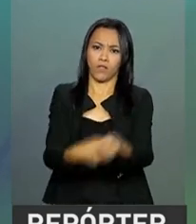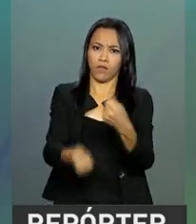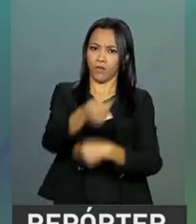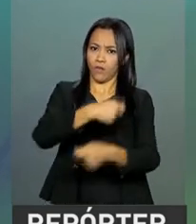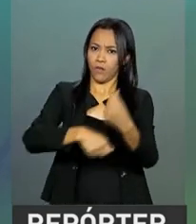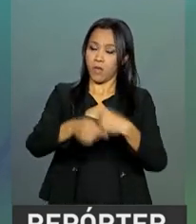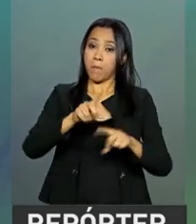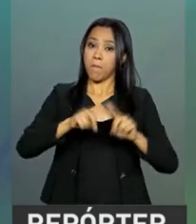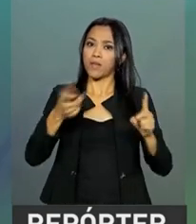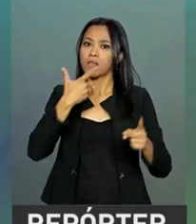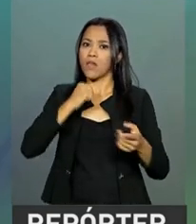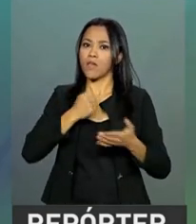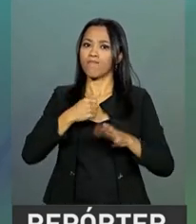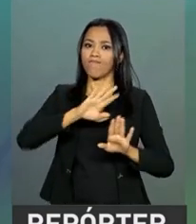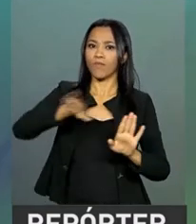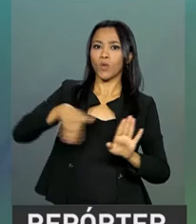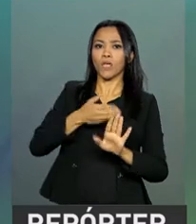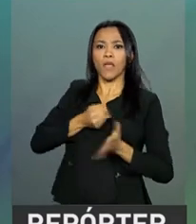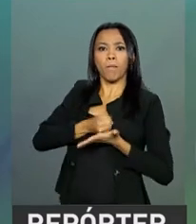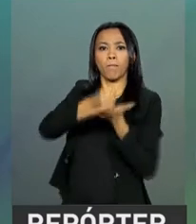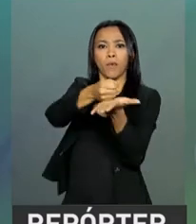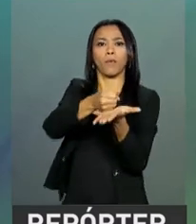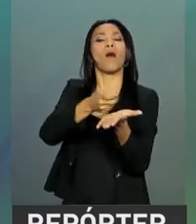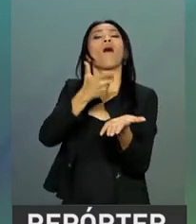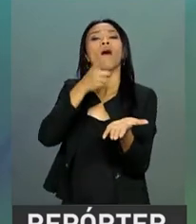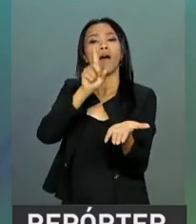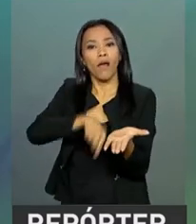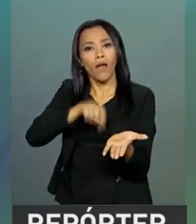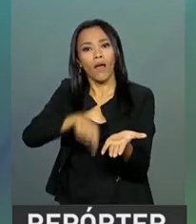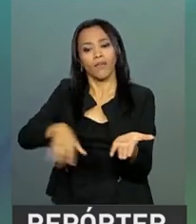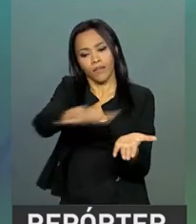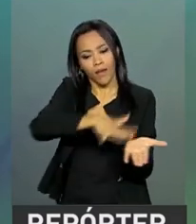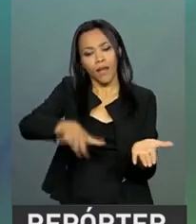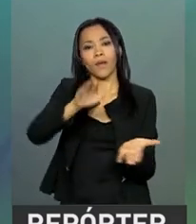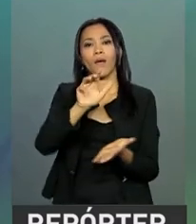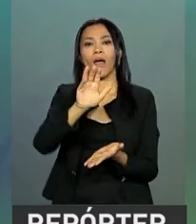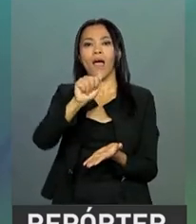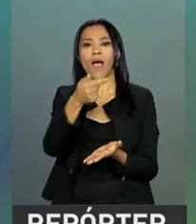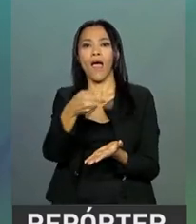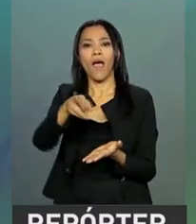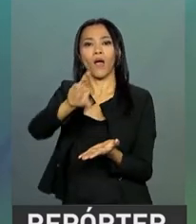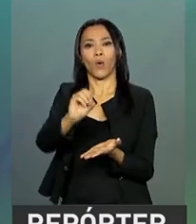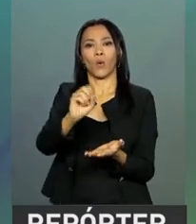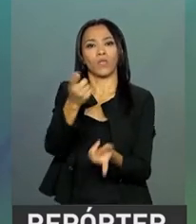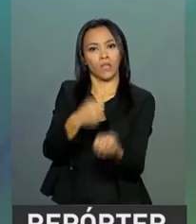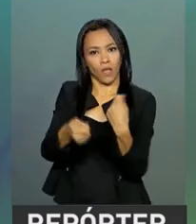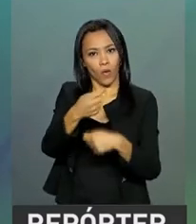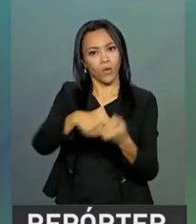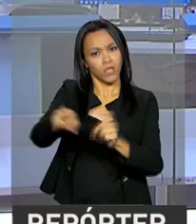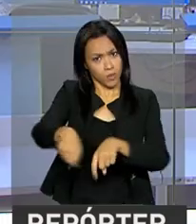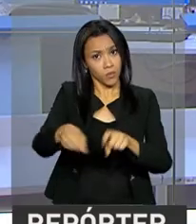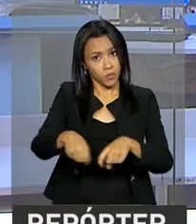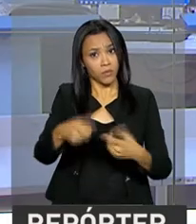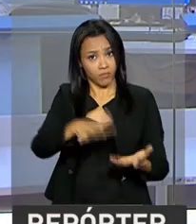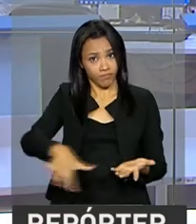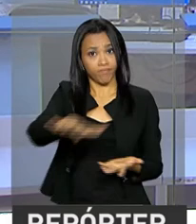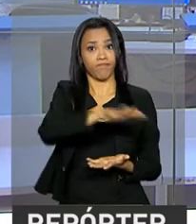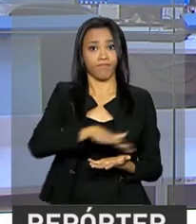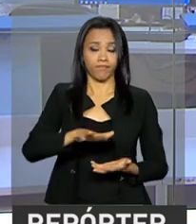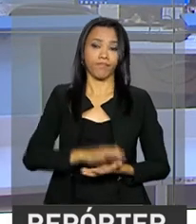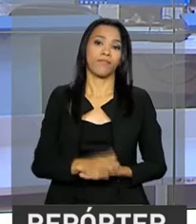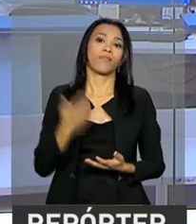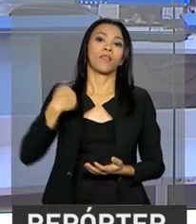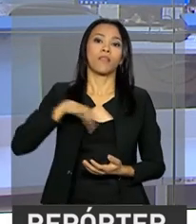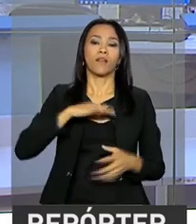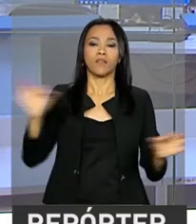força motriz da economia precisamente o agronegócio agricultura agricultura em geral e nós